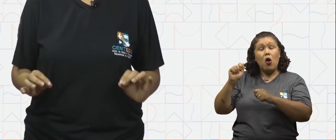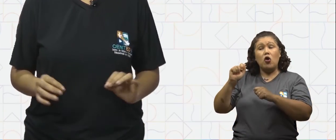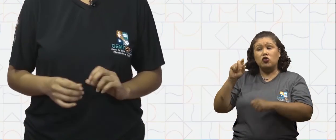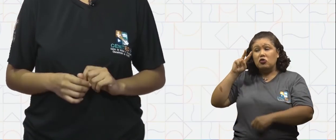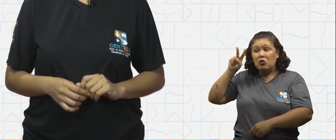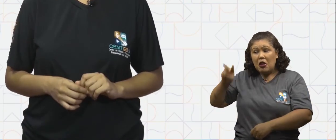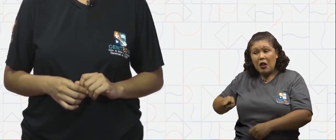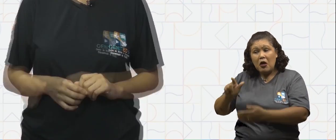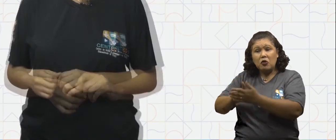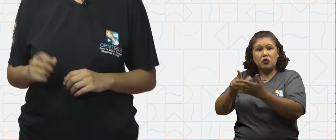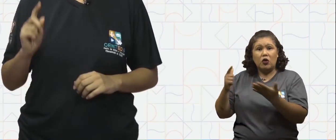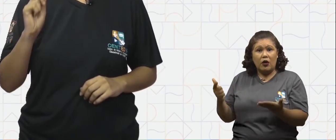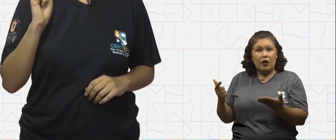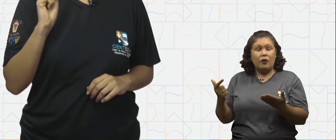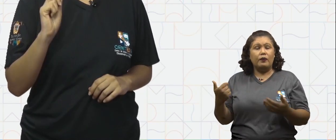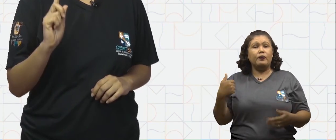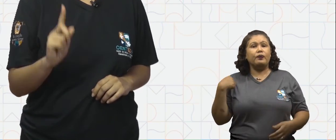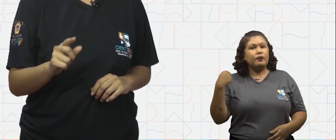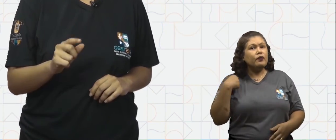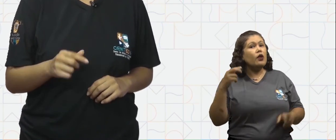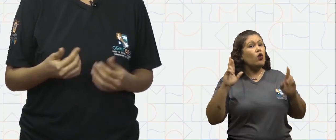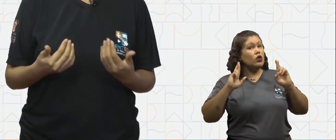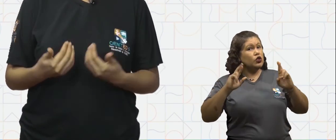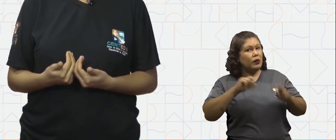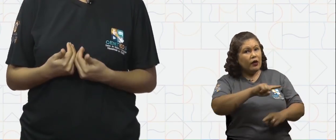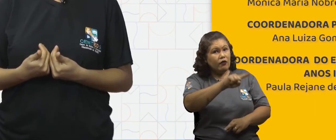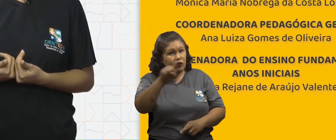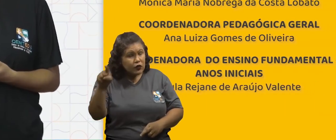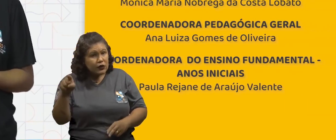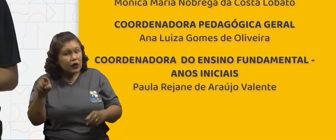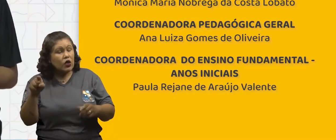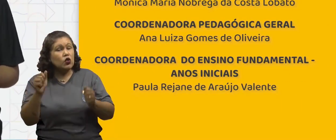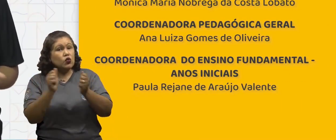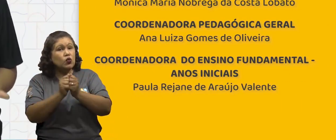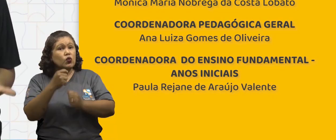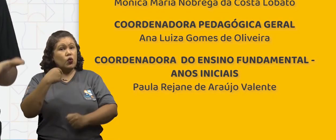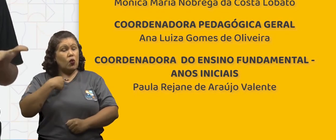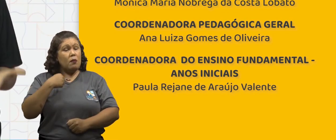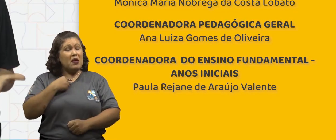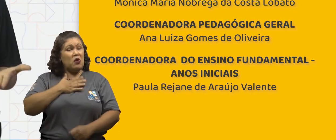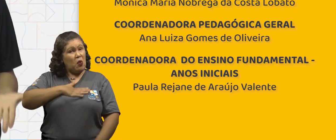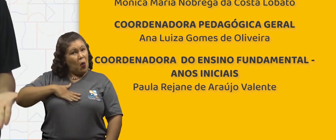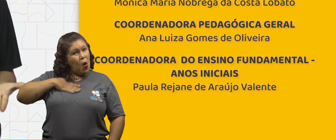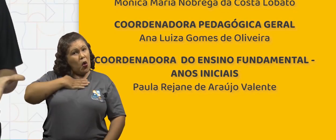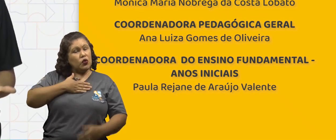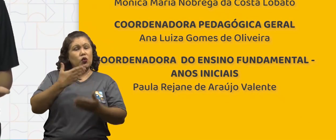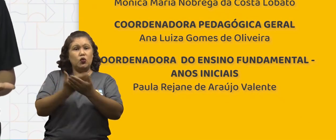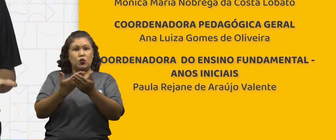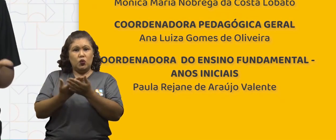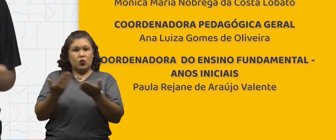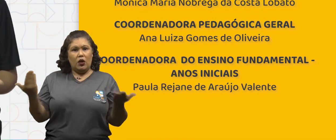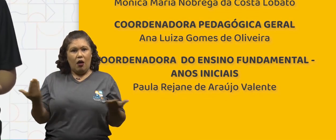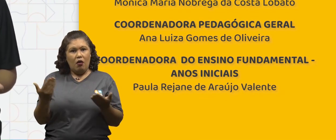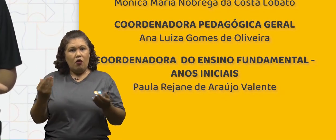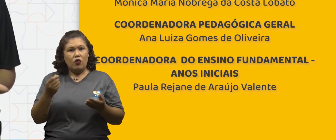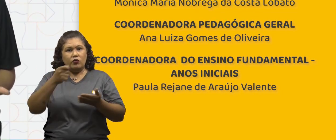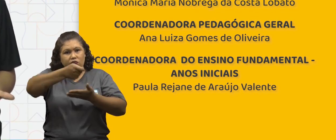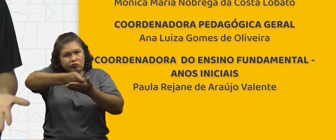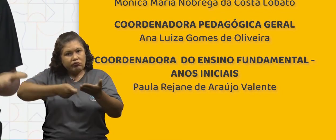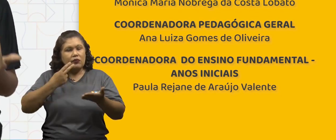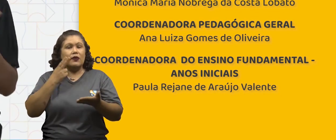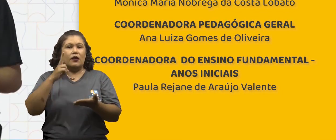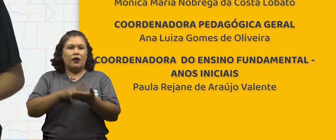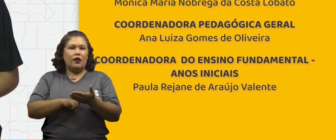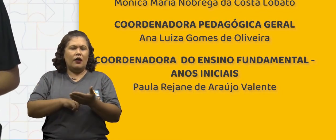mais rápido possível. Eu espero que você, assim como eu, tenha curtido muito mais uma aula sobre produção de